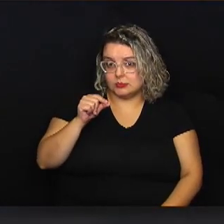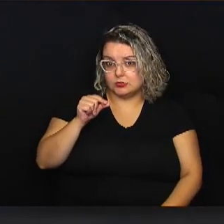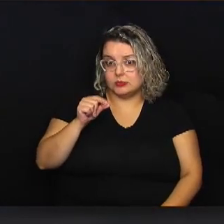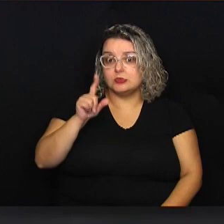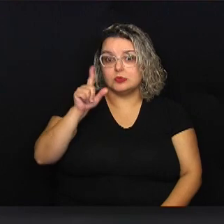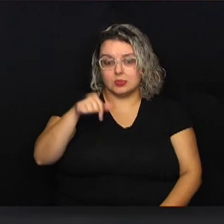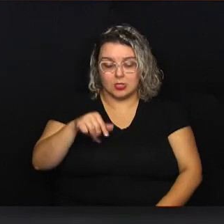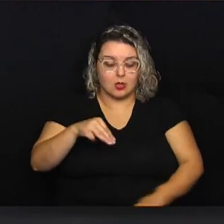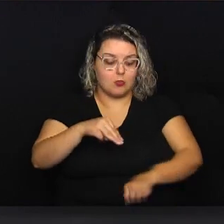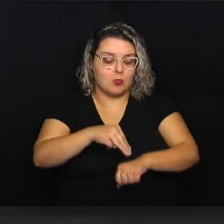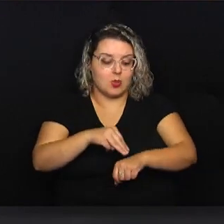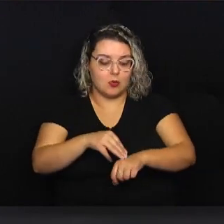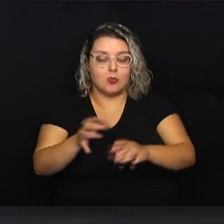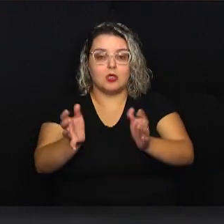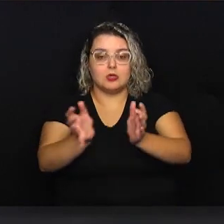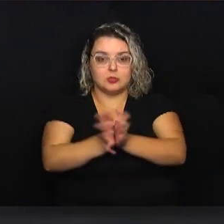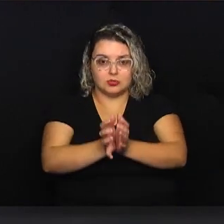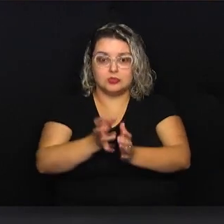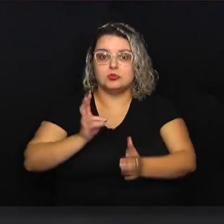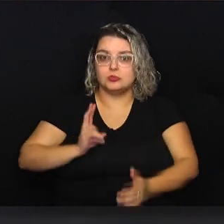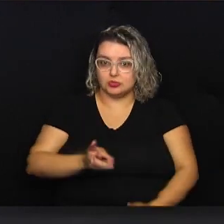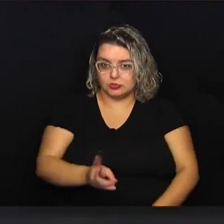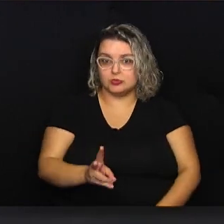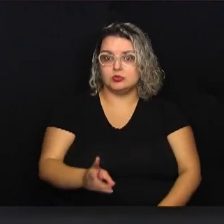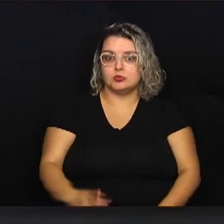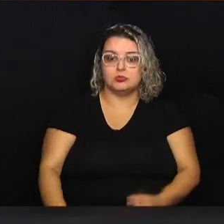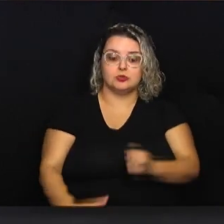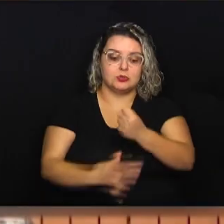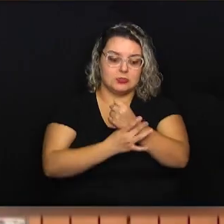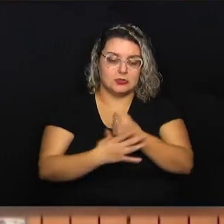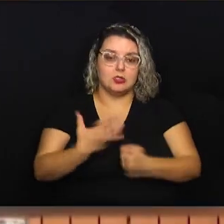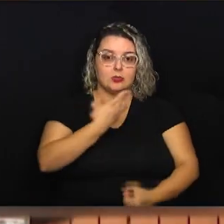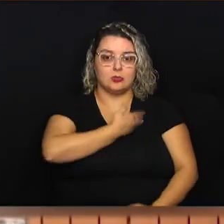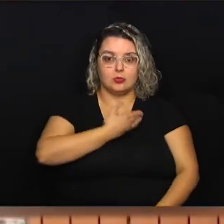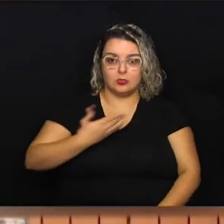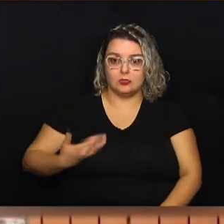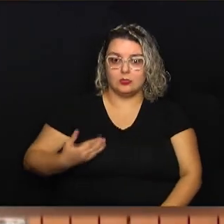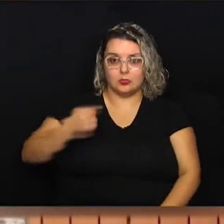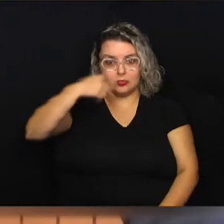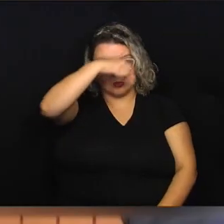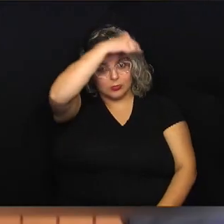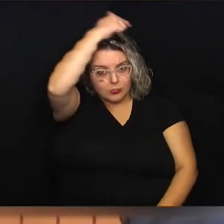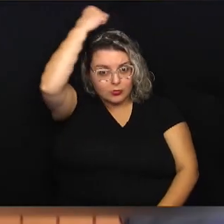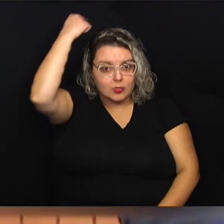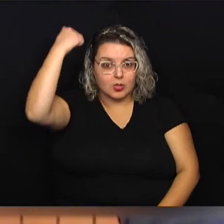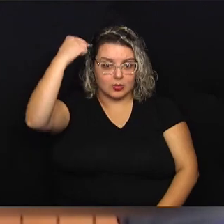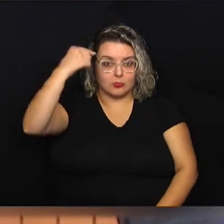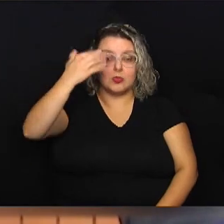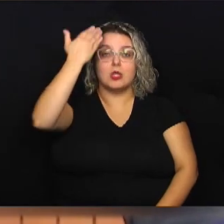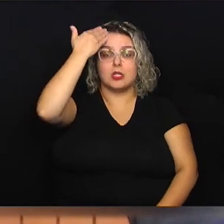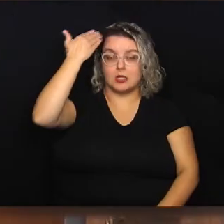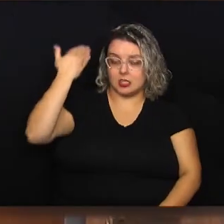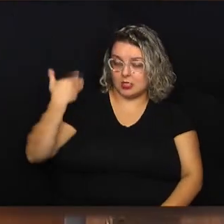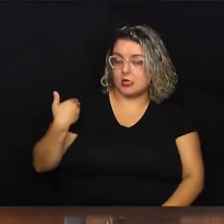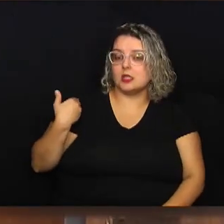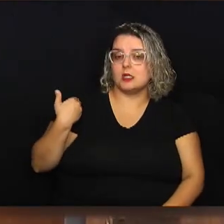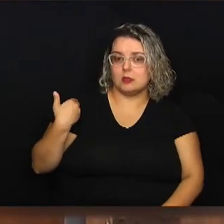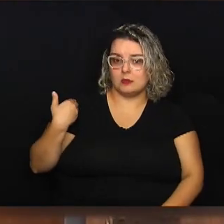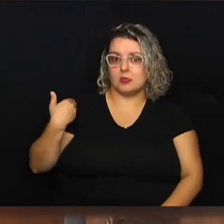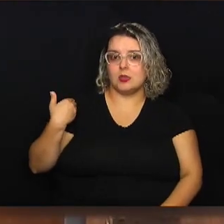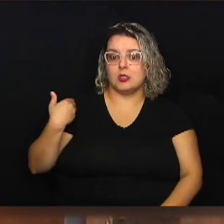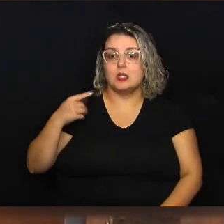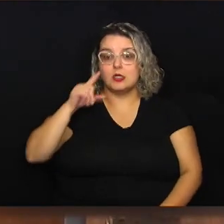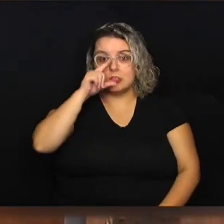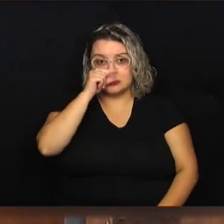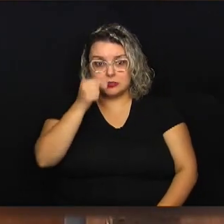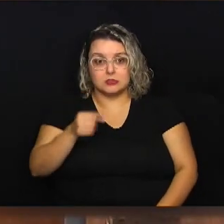é membro da Comissão Permanente de Segurança Pública, Paulo Gaspar e Débora Palermo. Salvetti